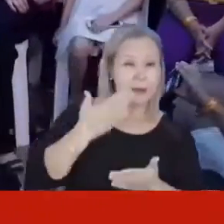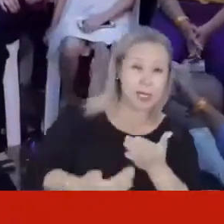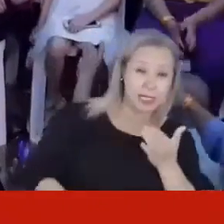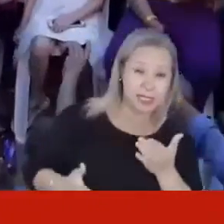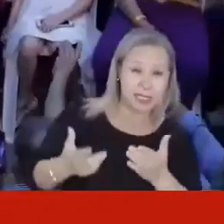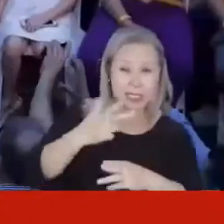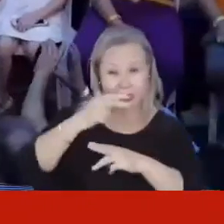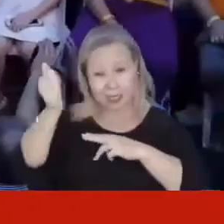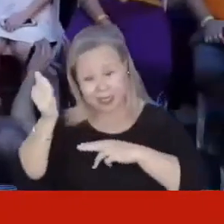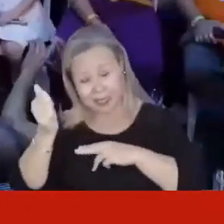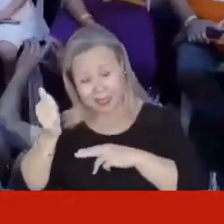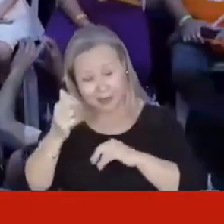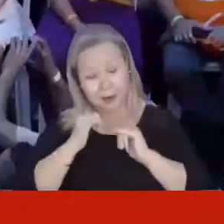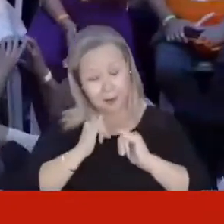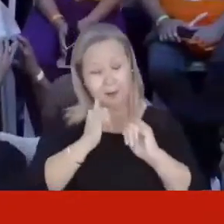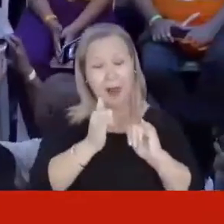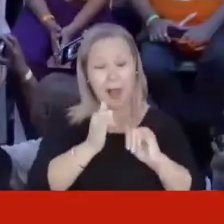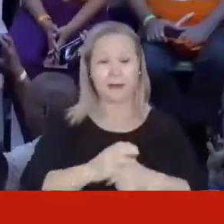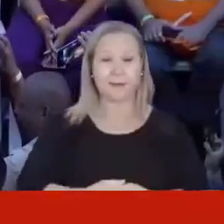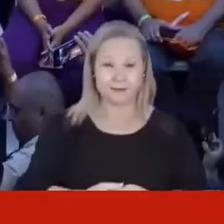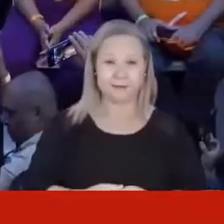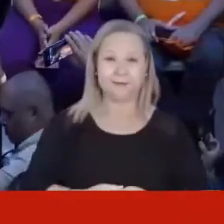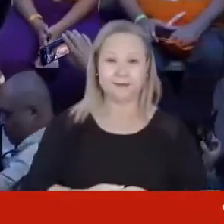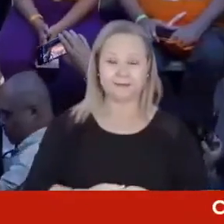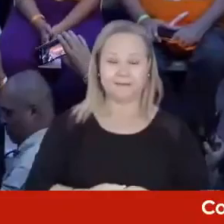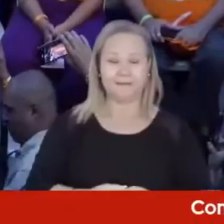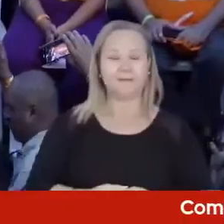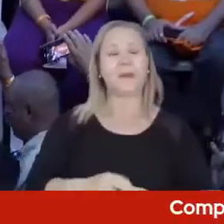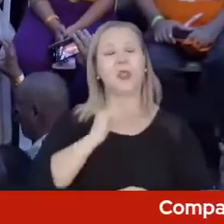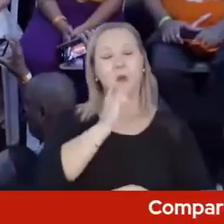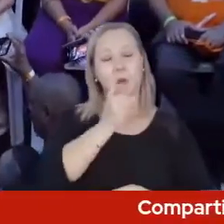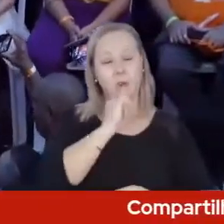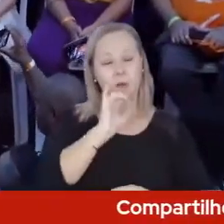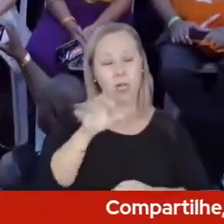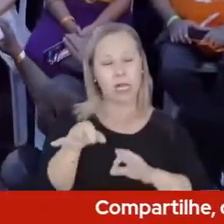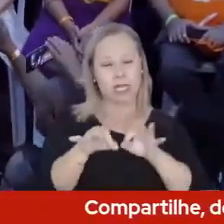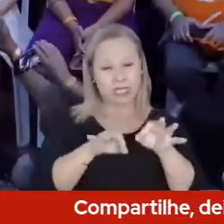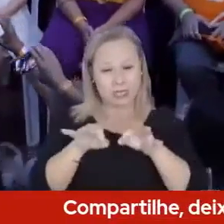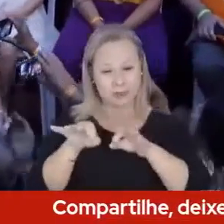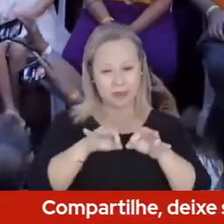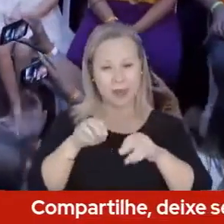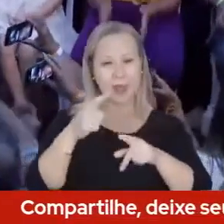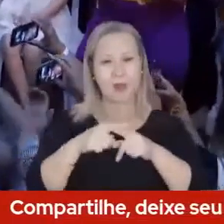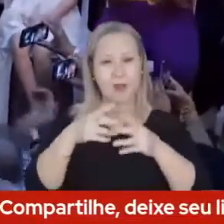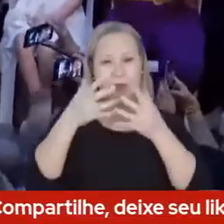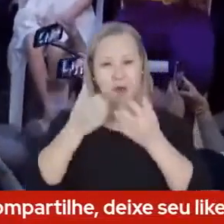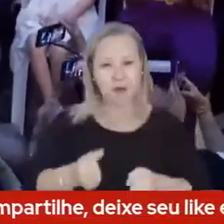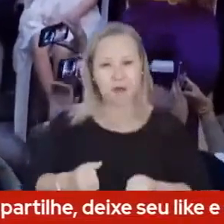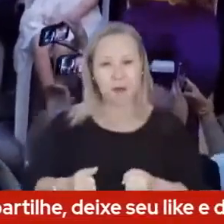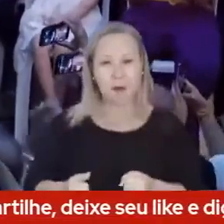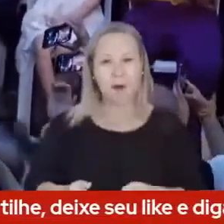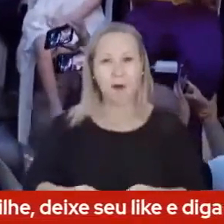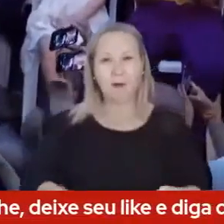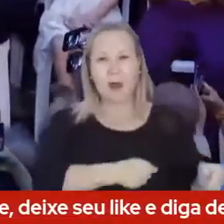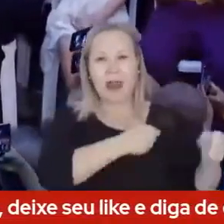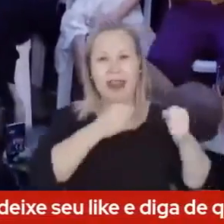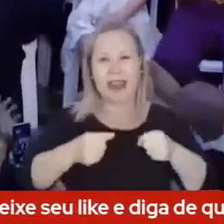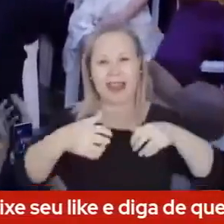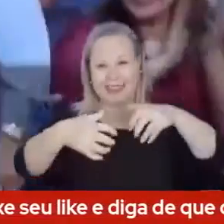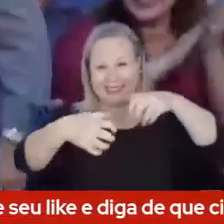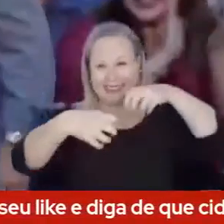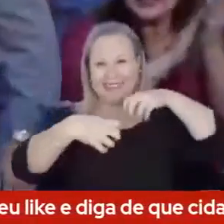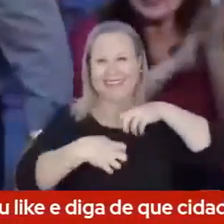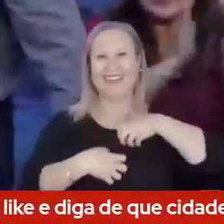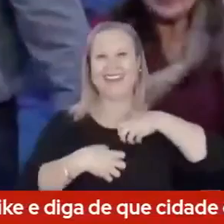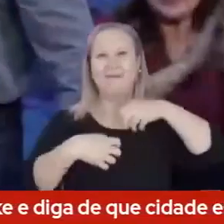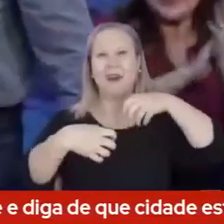vocês. Posso te dizer algo, se prepare, porque nós vamos tomar posse na presidência da República no